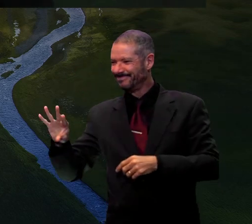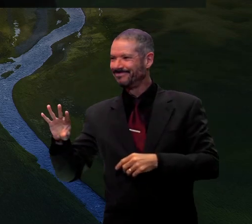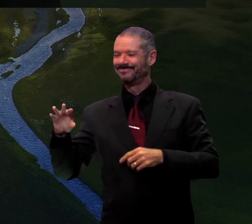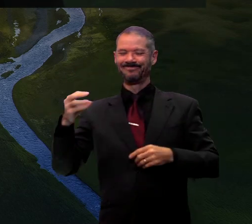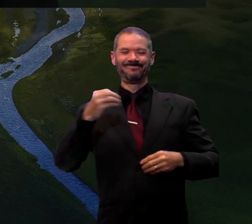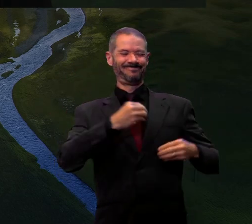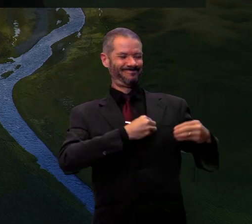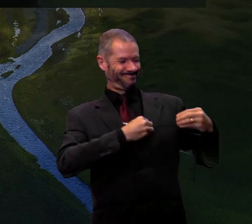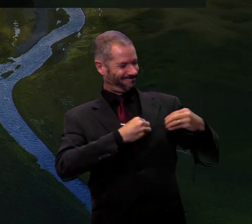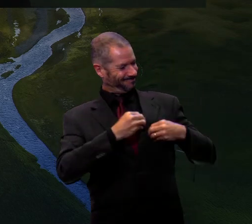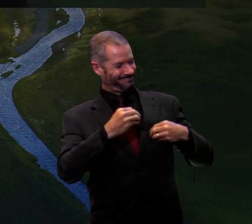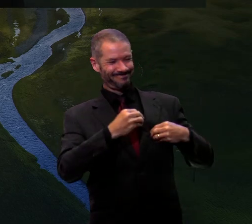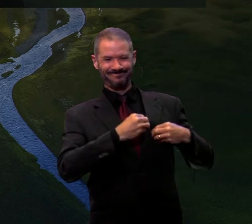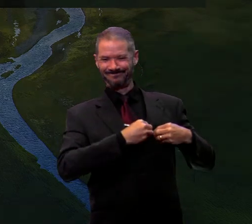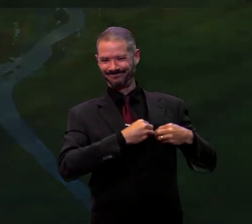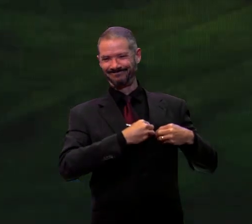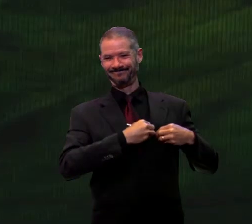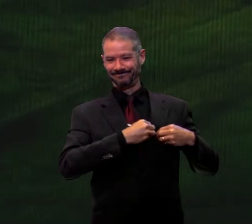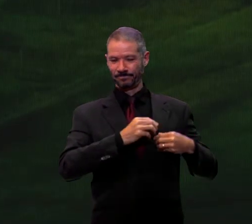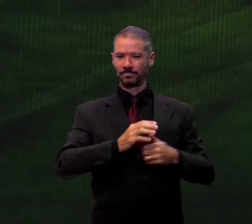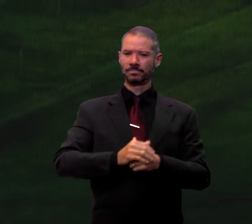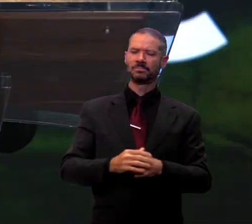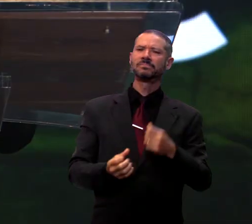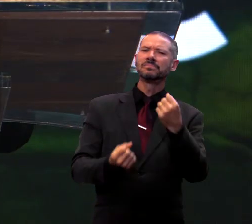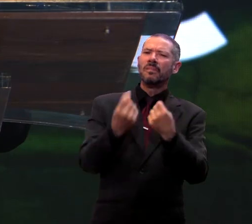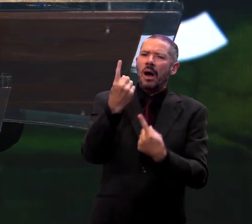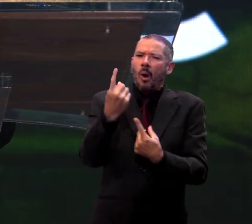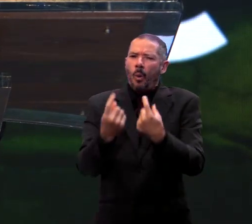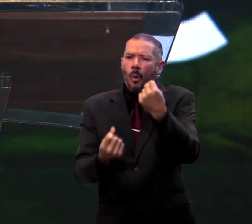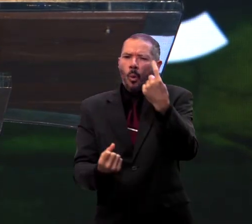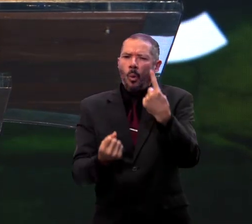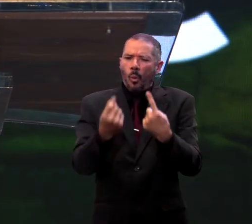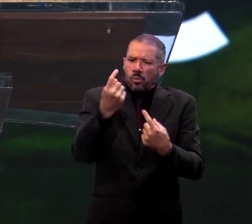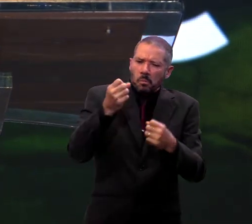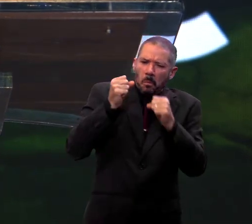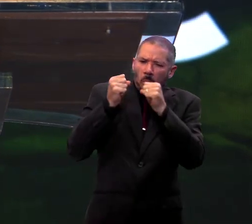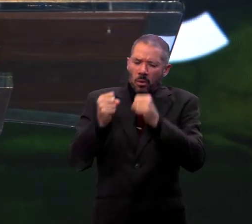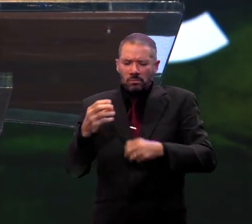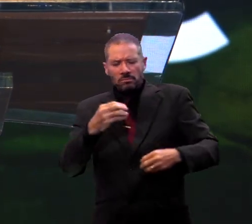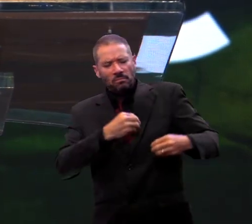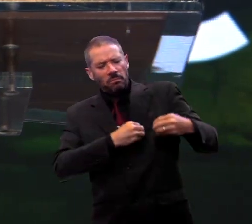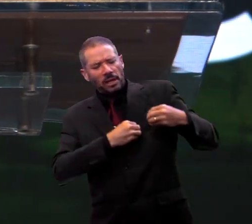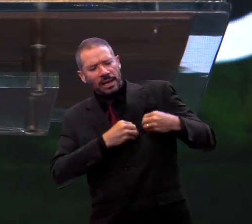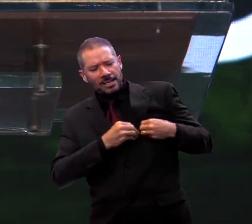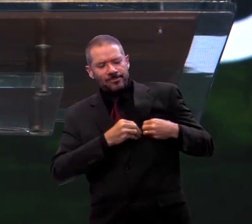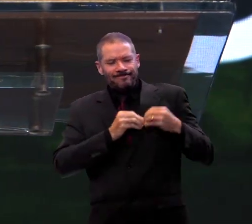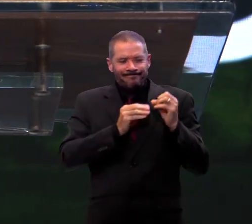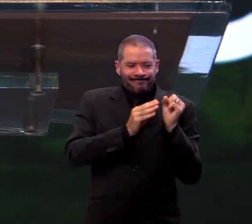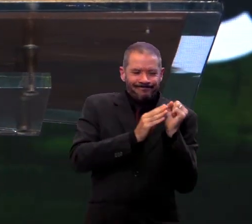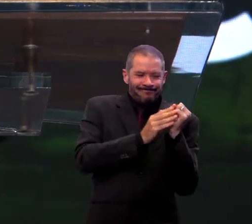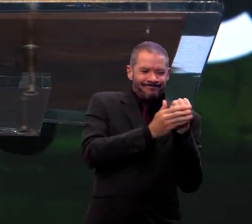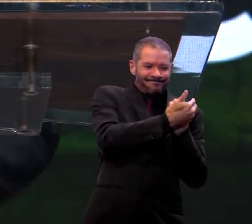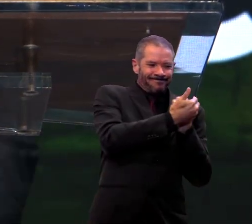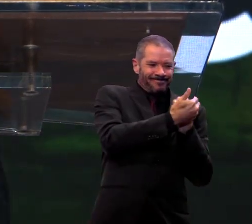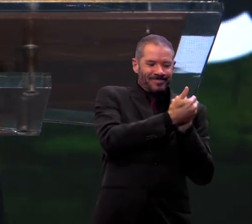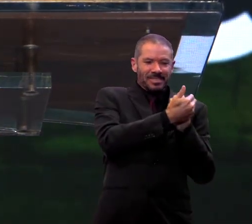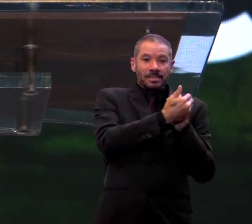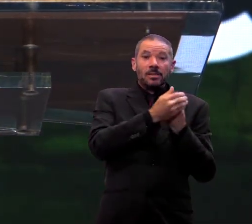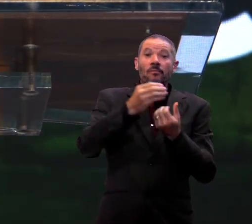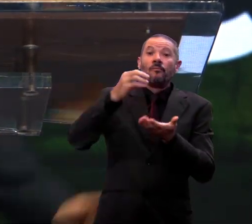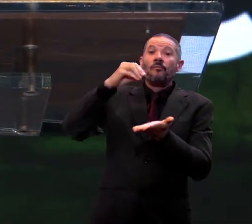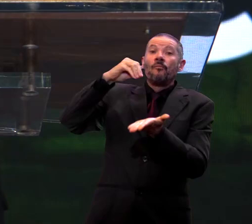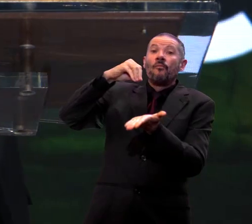comete pecado. Alguns podem dizer que o pecado da omissão é um pecado de